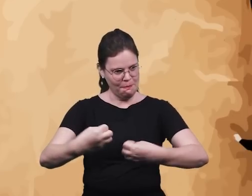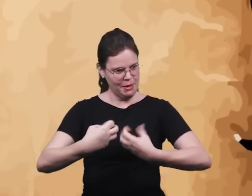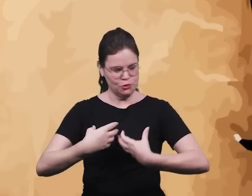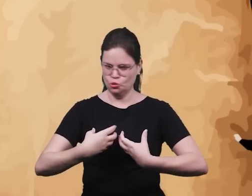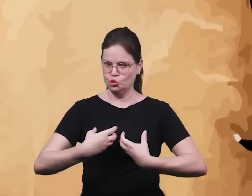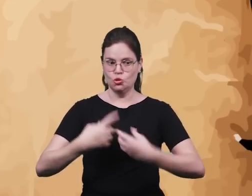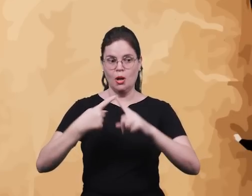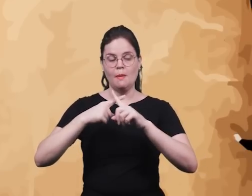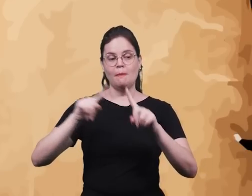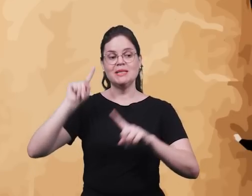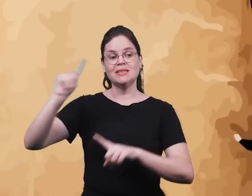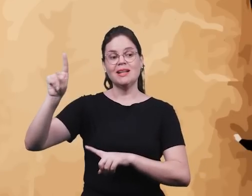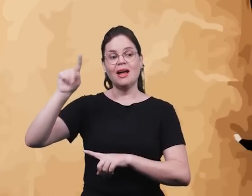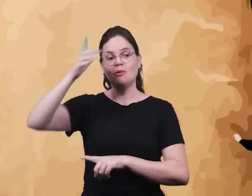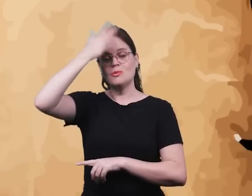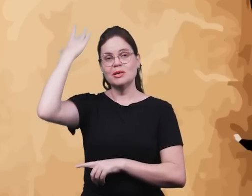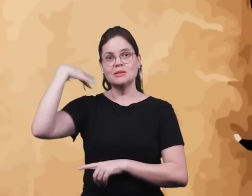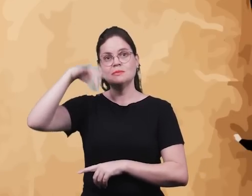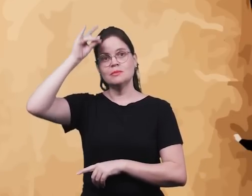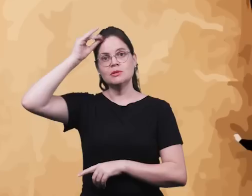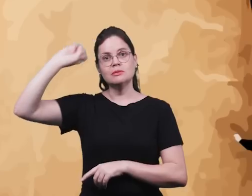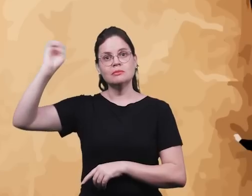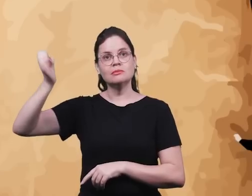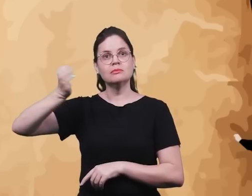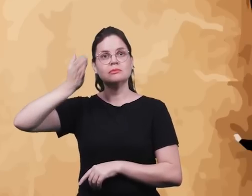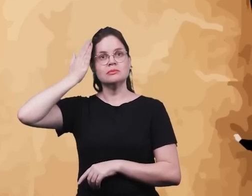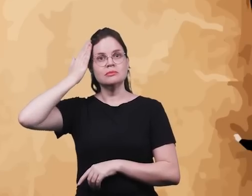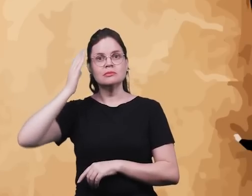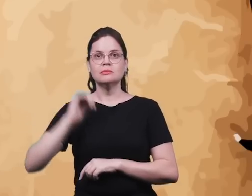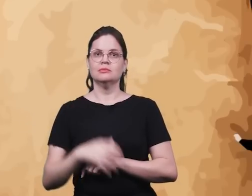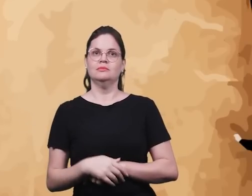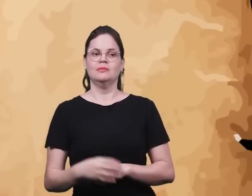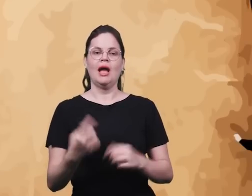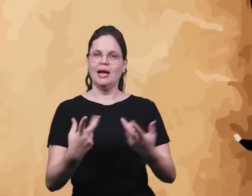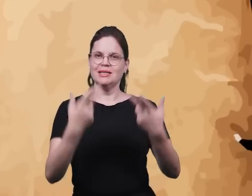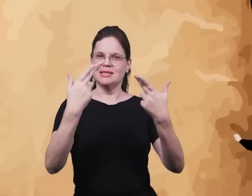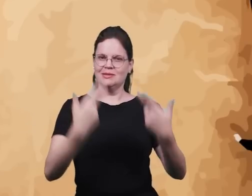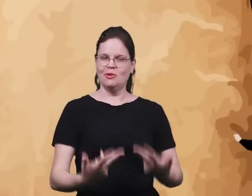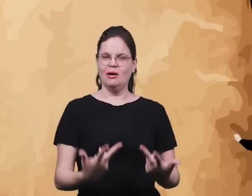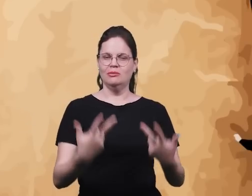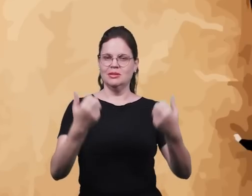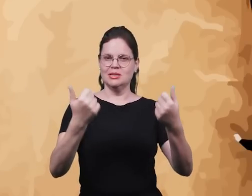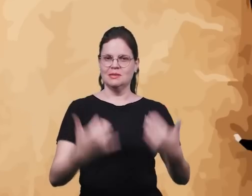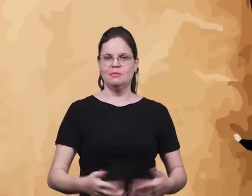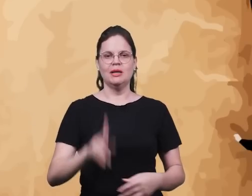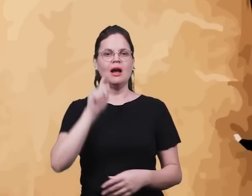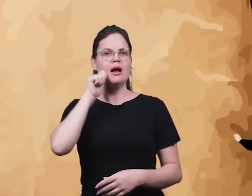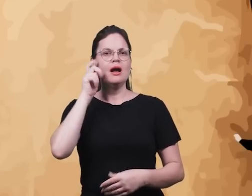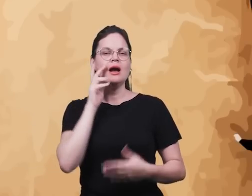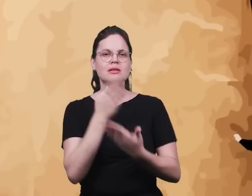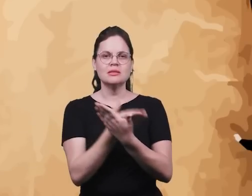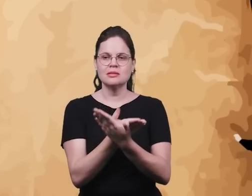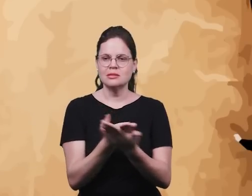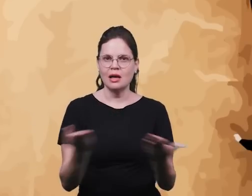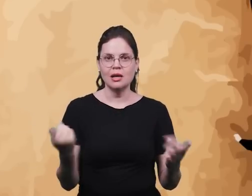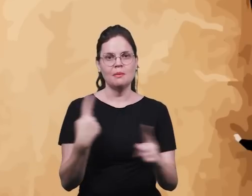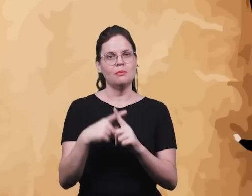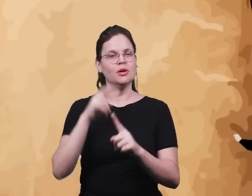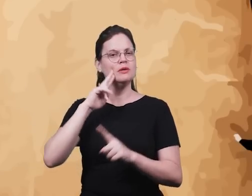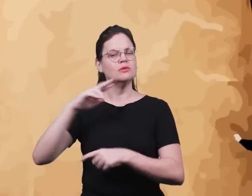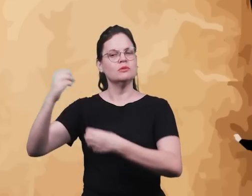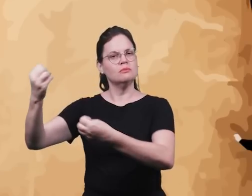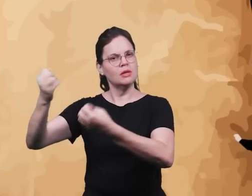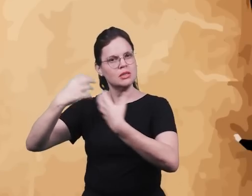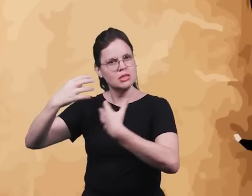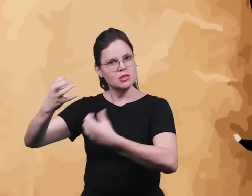ele vai à ceia, assim, a ceia do Senhor, estou trazendo a ceia que eu recebi do Senhor, o